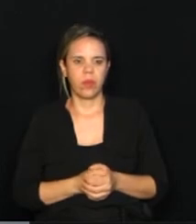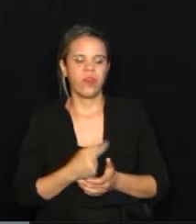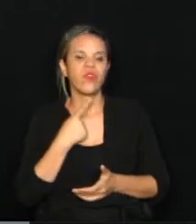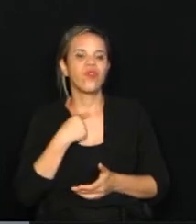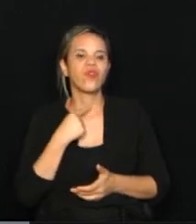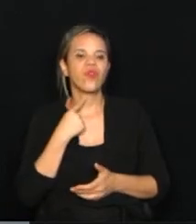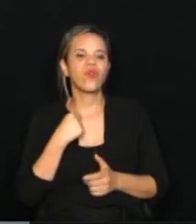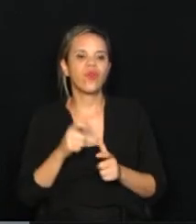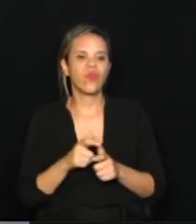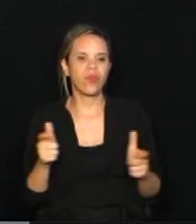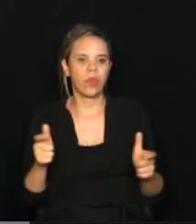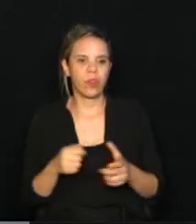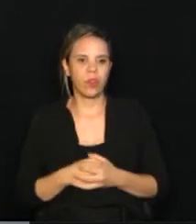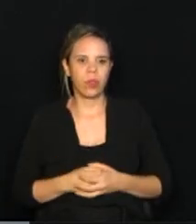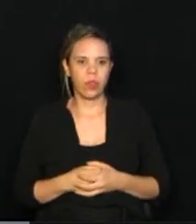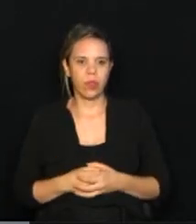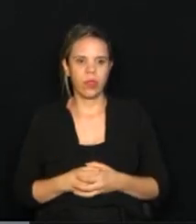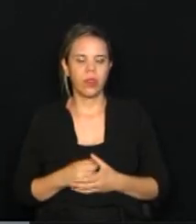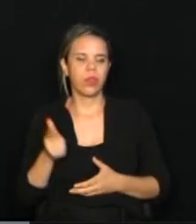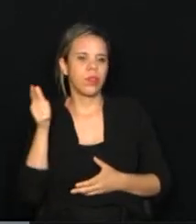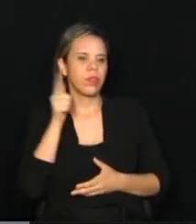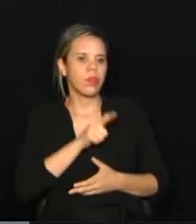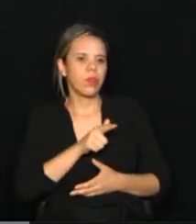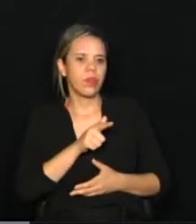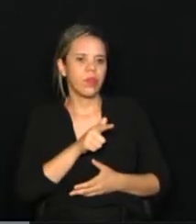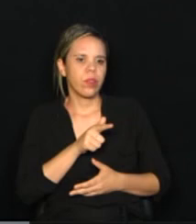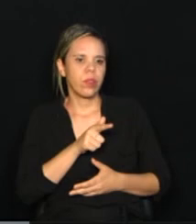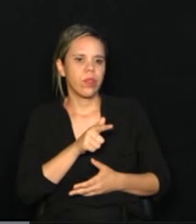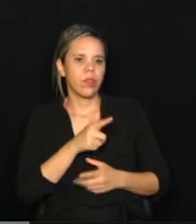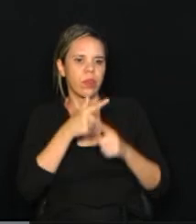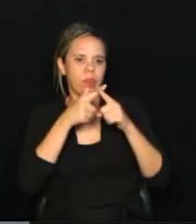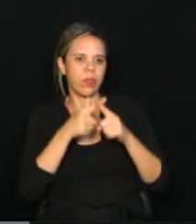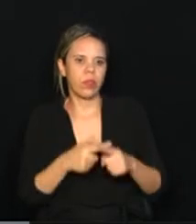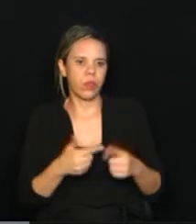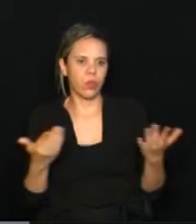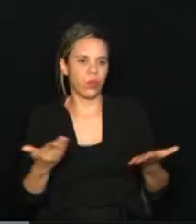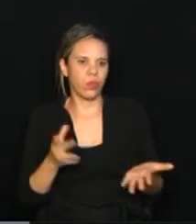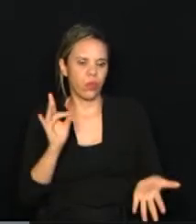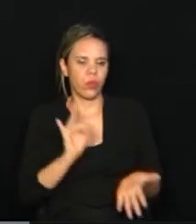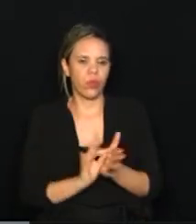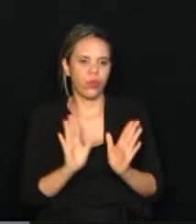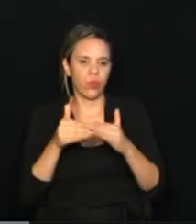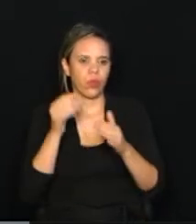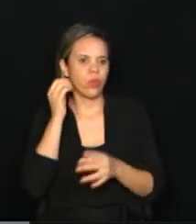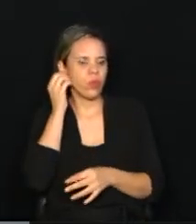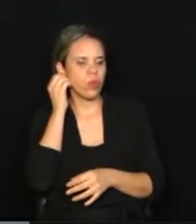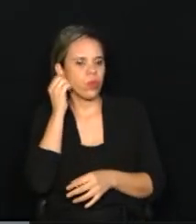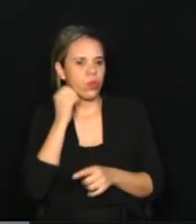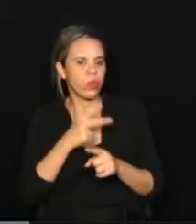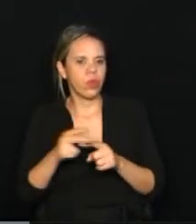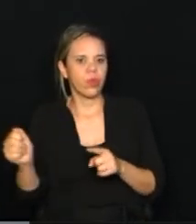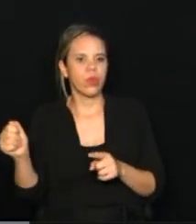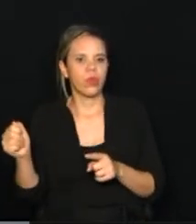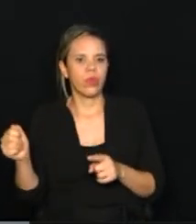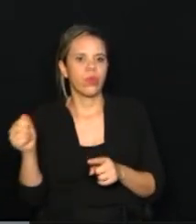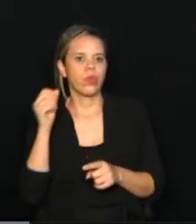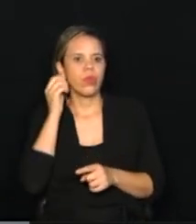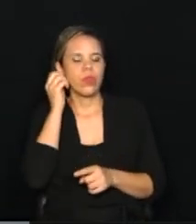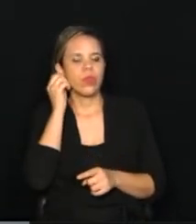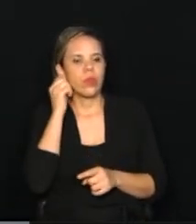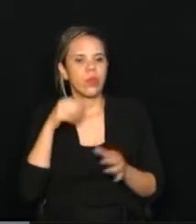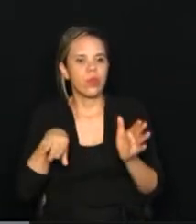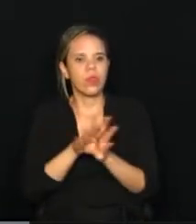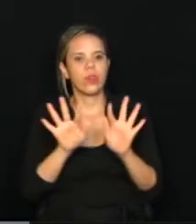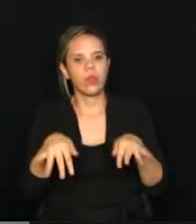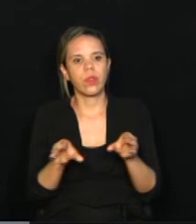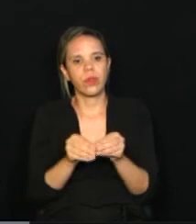muito maior para conseguir esse campeonato. Então, hoje, realmente, o meu foco é vencer esses jogos do playoff, chegar na